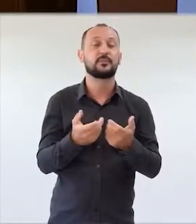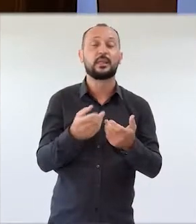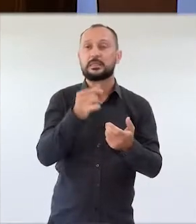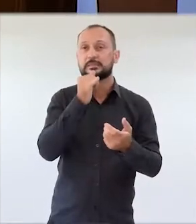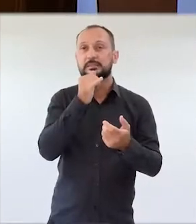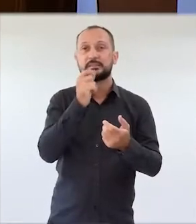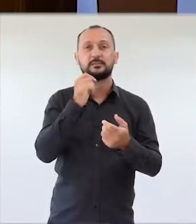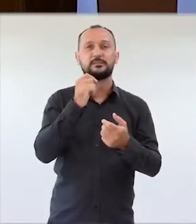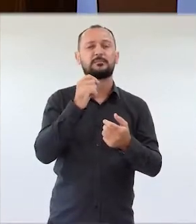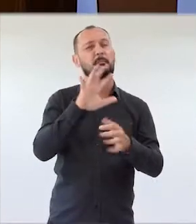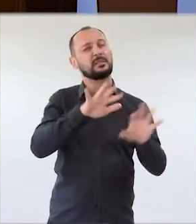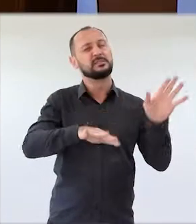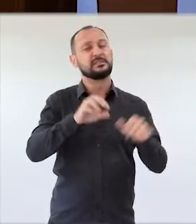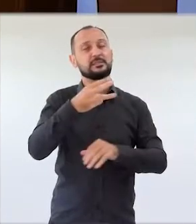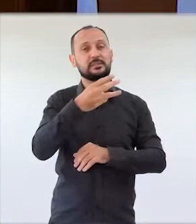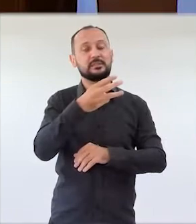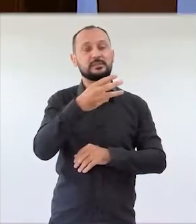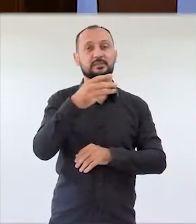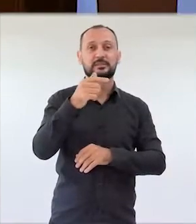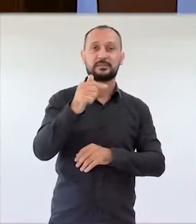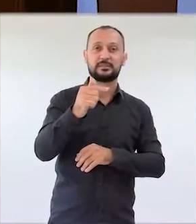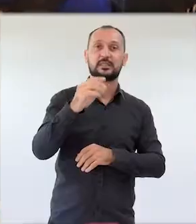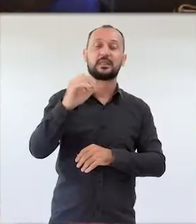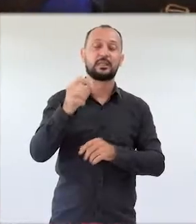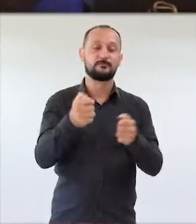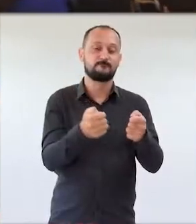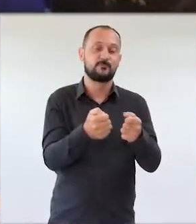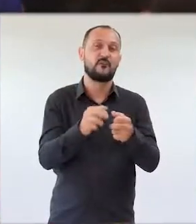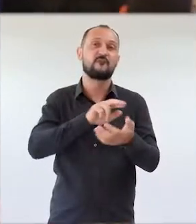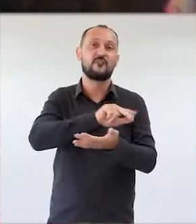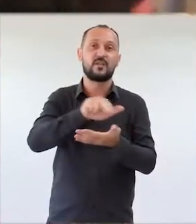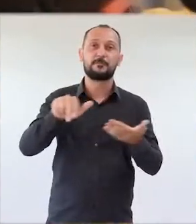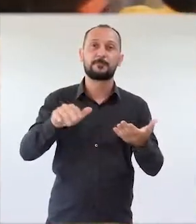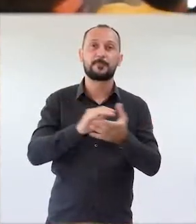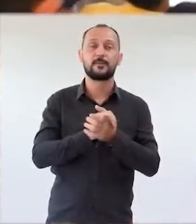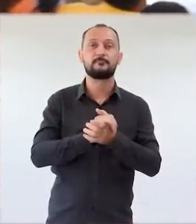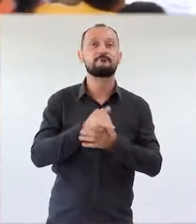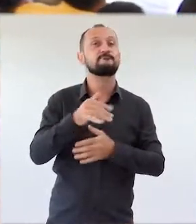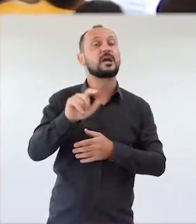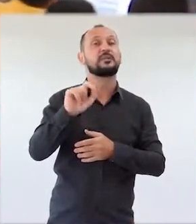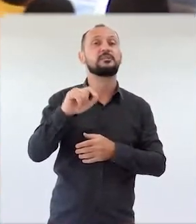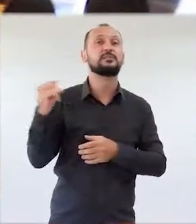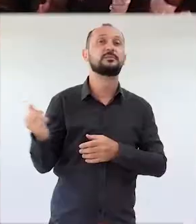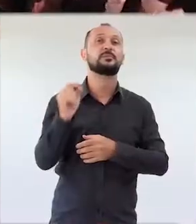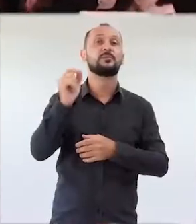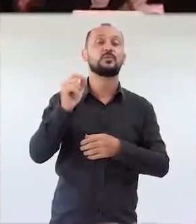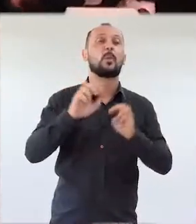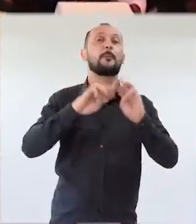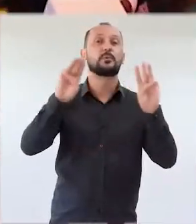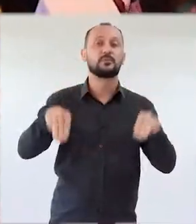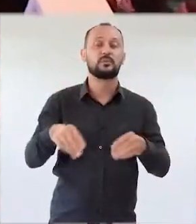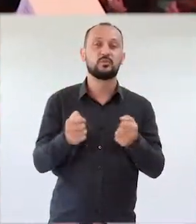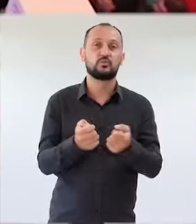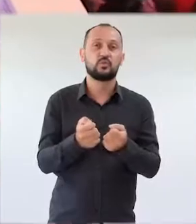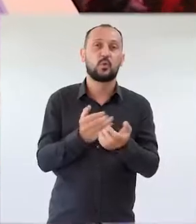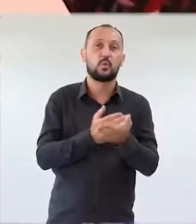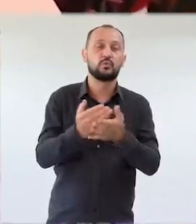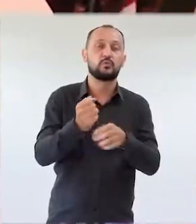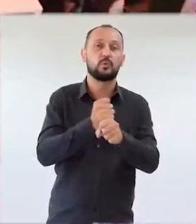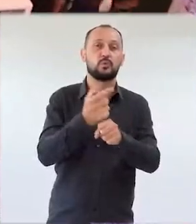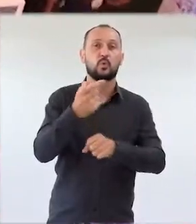por mais de 370 consoles. O grande salto do Museu do Videogame